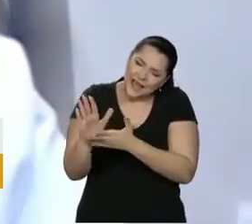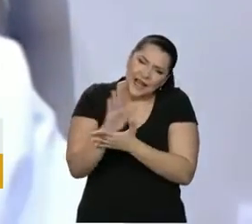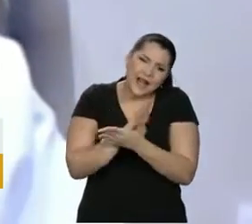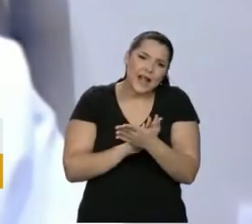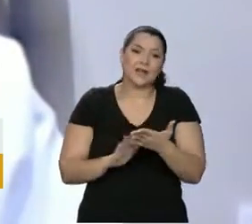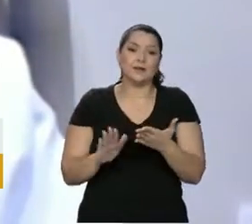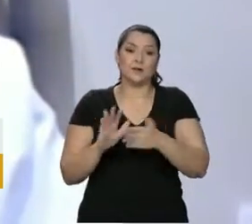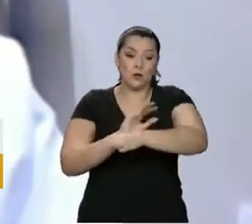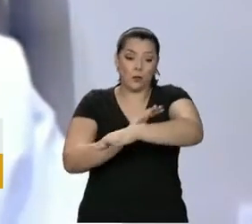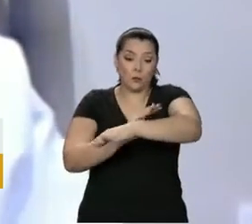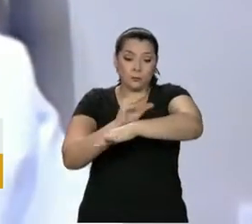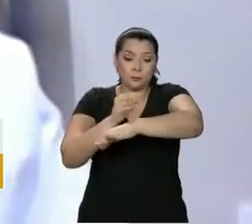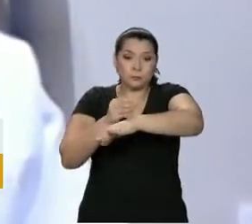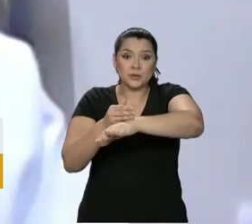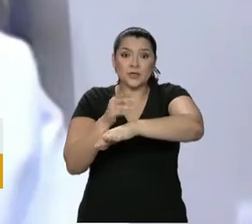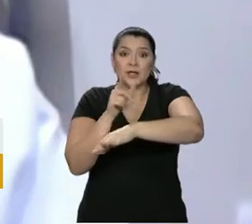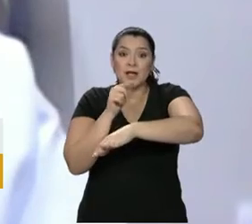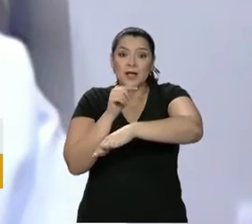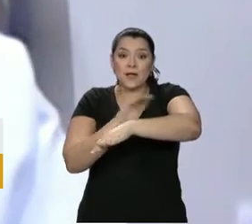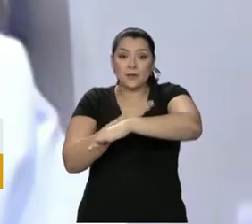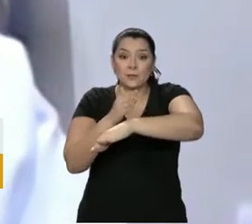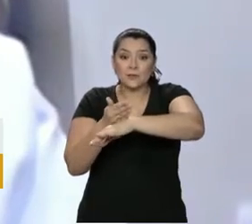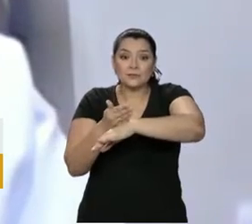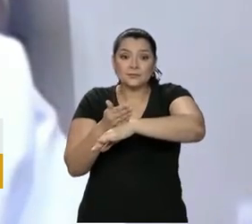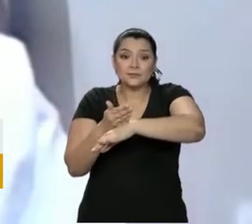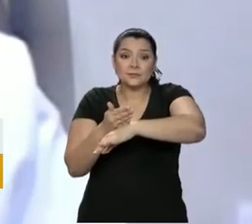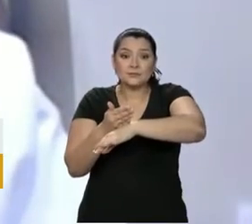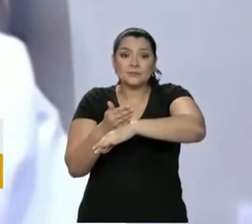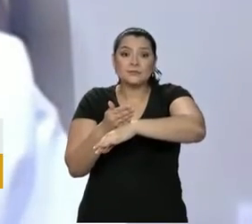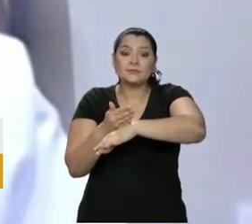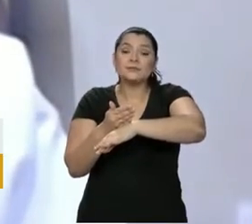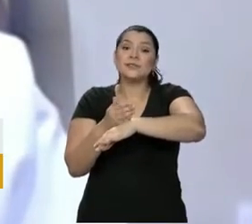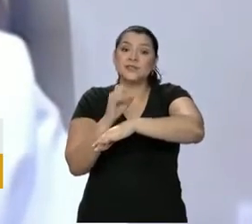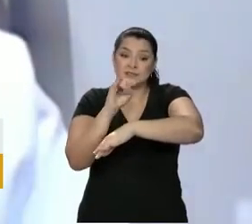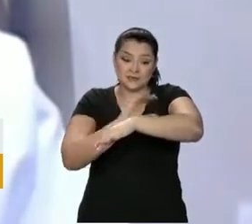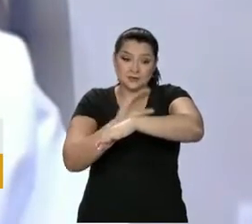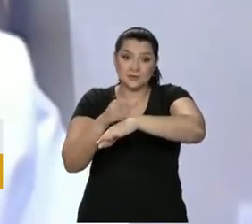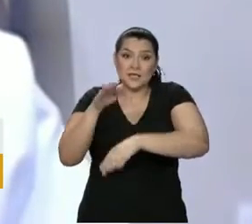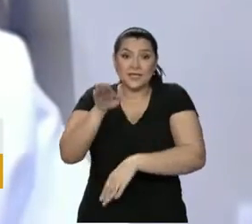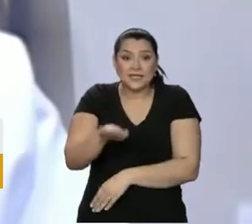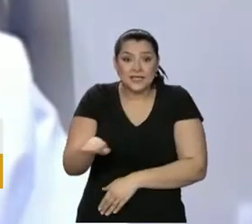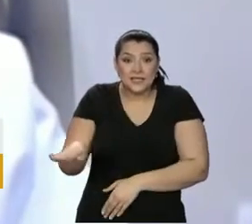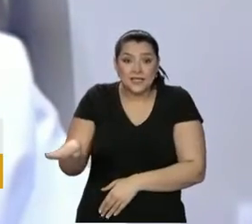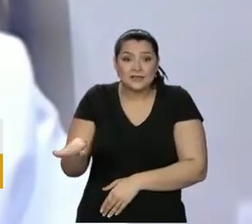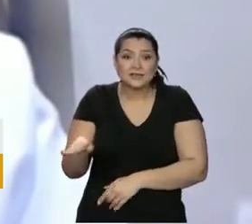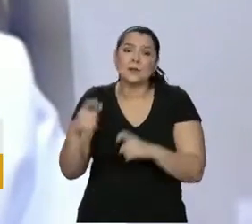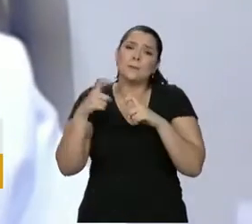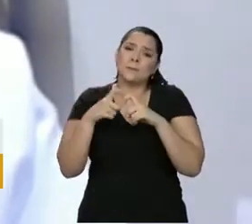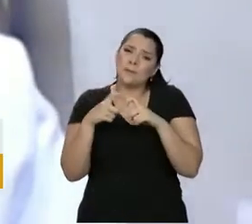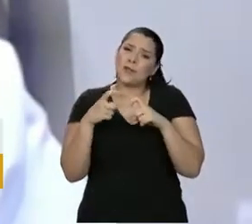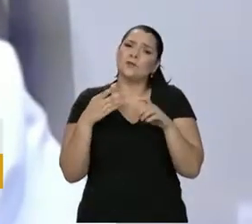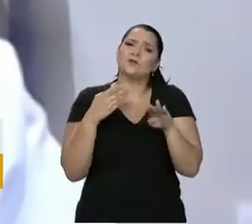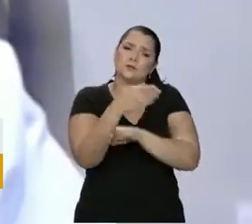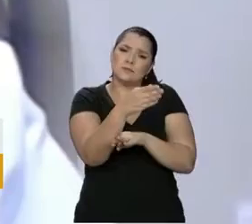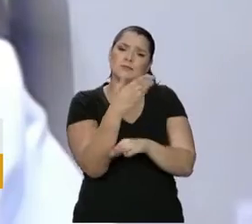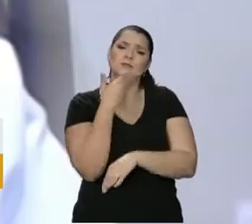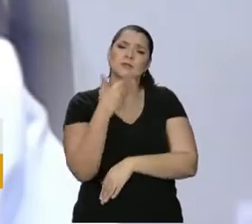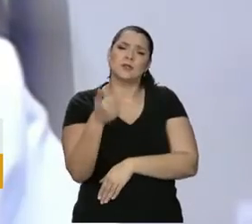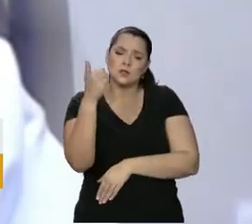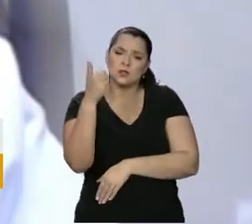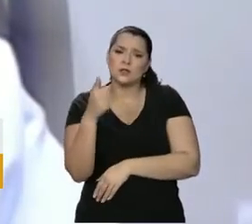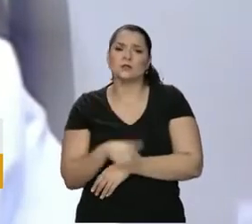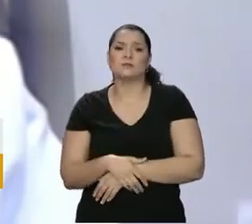formou bolha na minha opinião a partir da bolha vale a pena frente aqui nessa por pequena que o médico deu uma olhada e